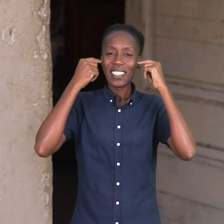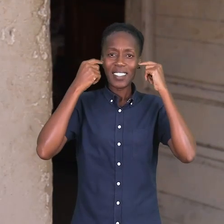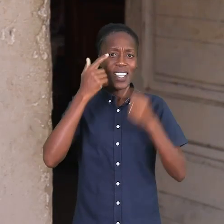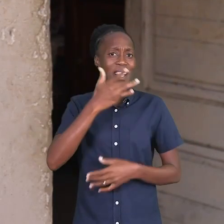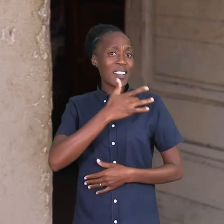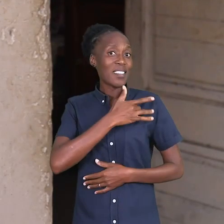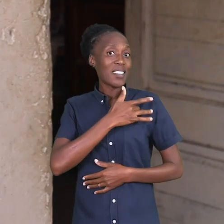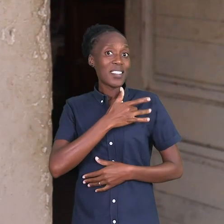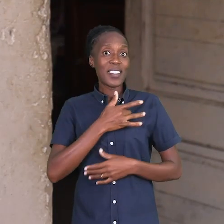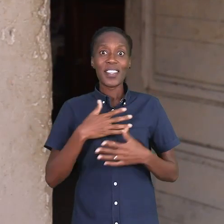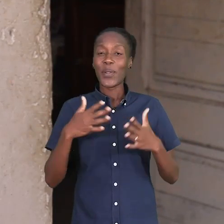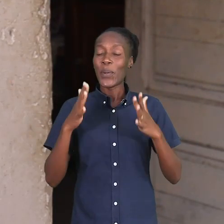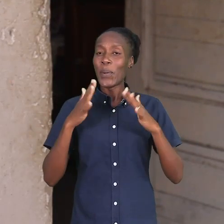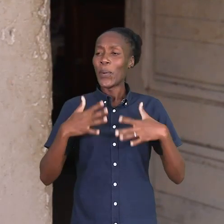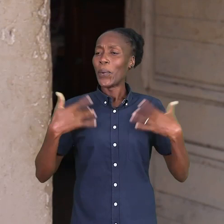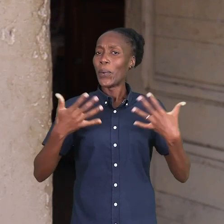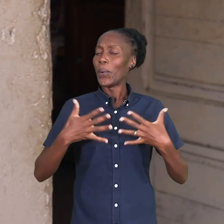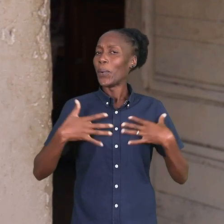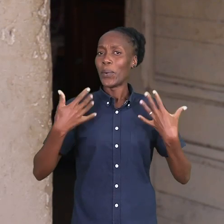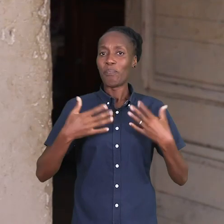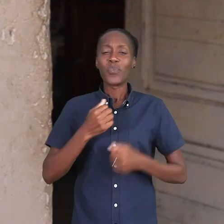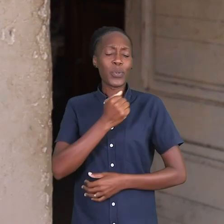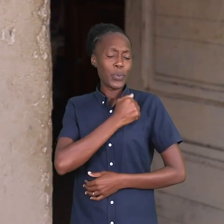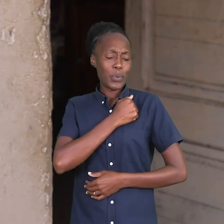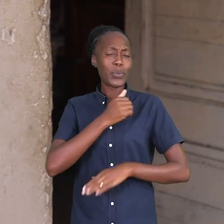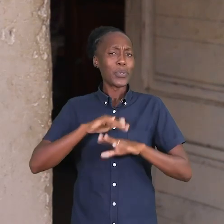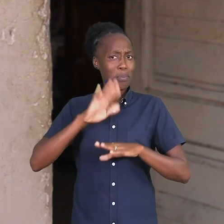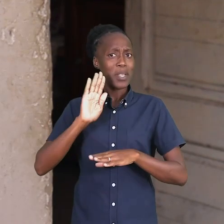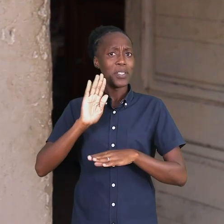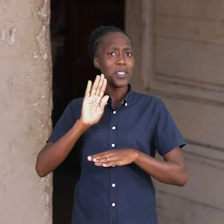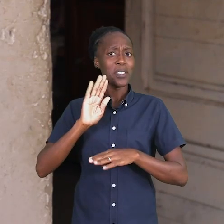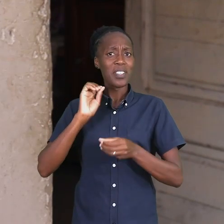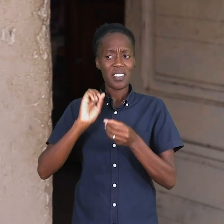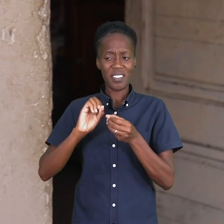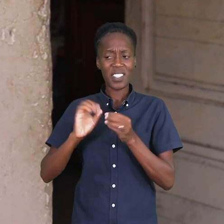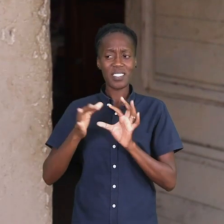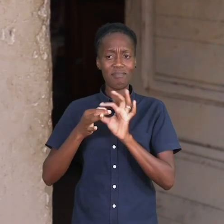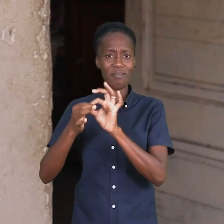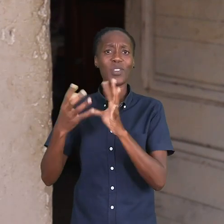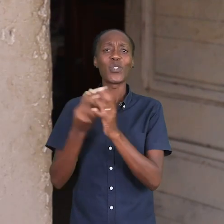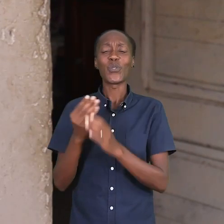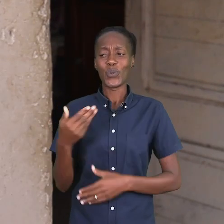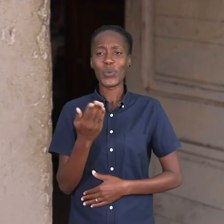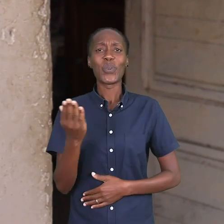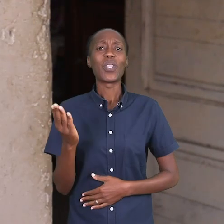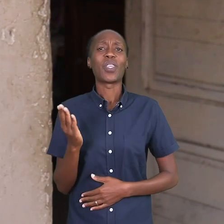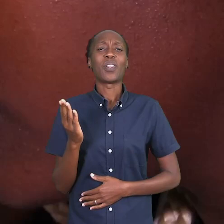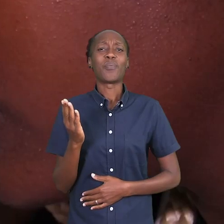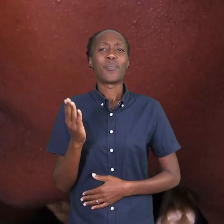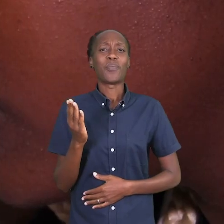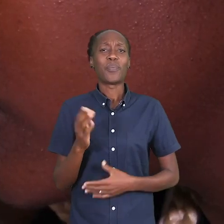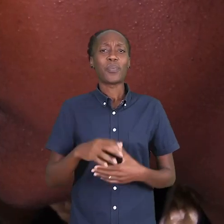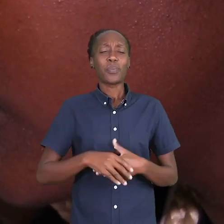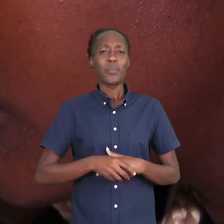com uma satisfação. E gostei de trabalhar com elas. Eram mamanas que se